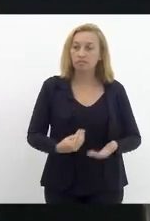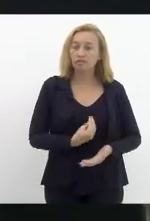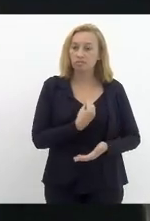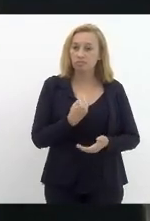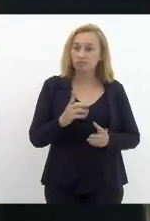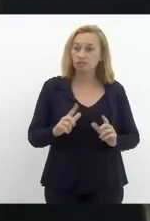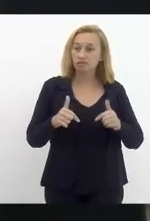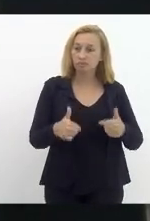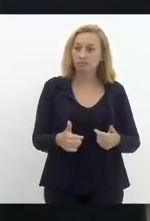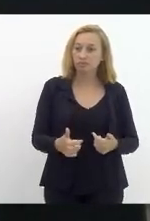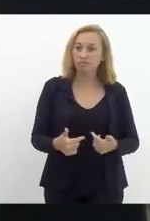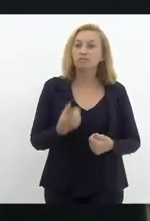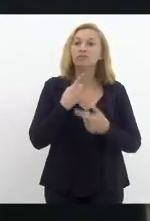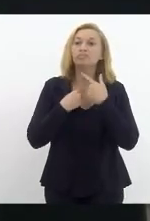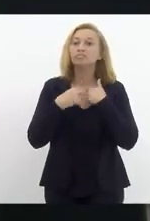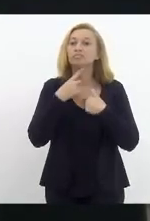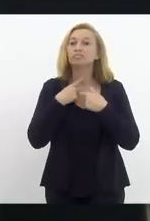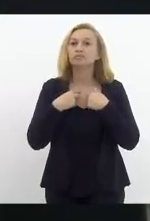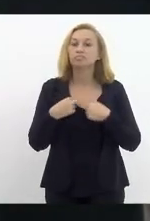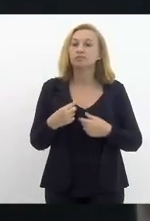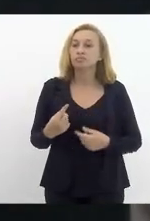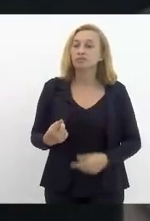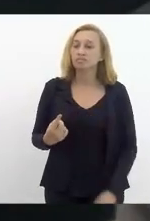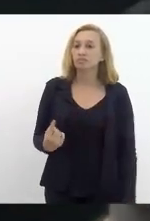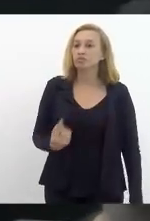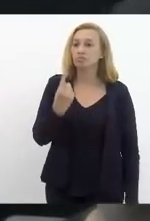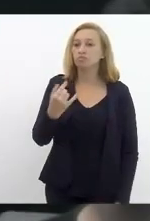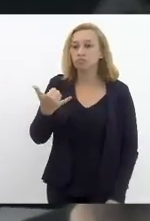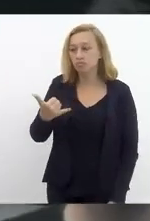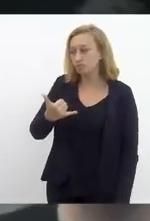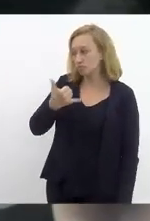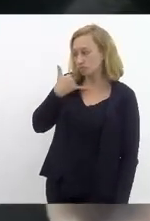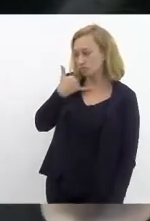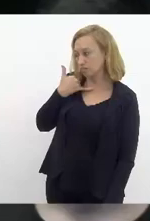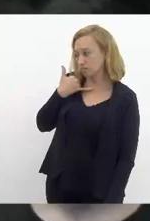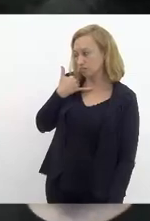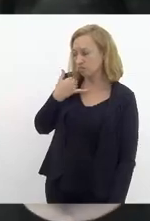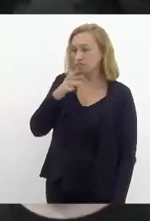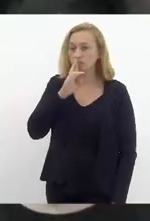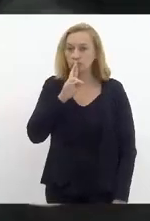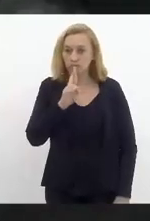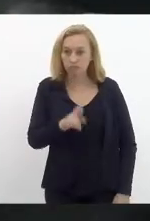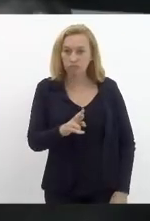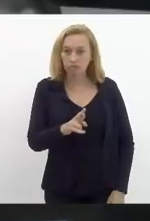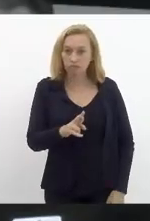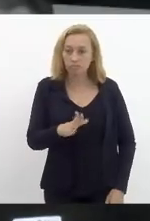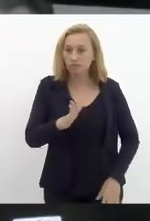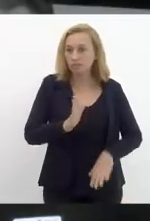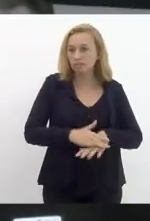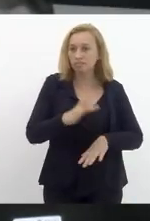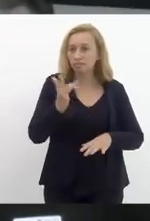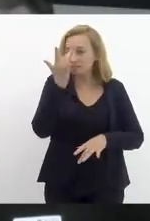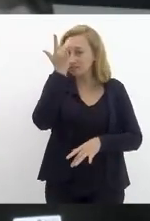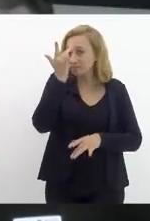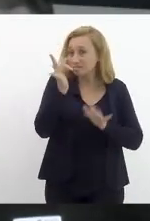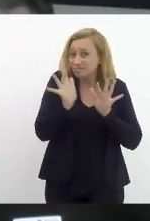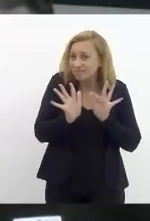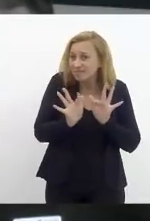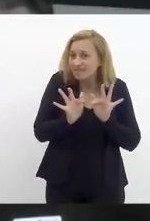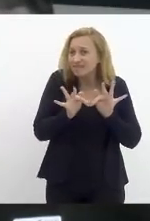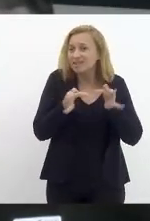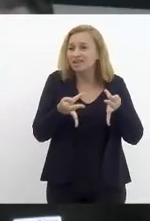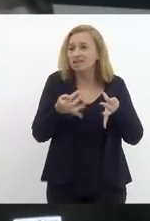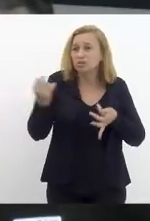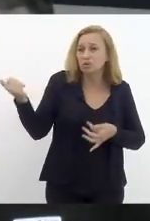gestos e expectativas. Então, um telefonema com as respostas era muito mais simples do que